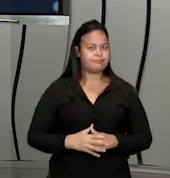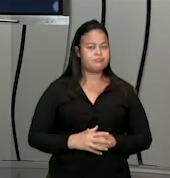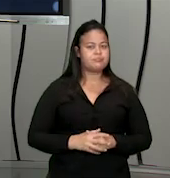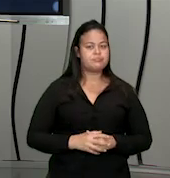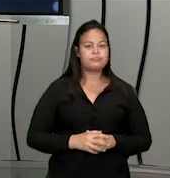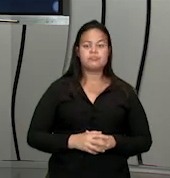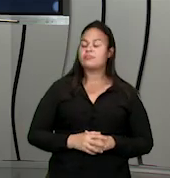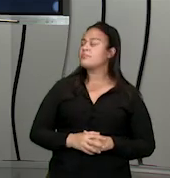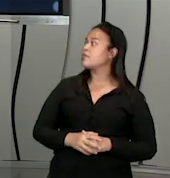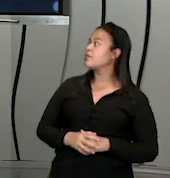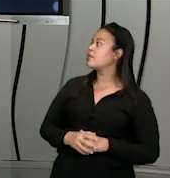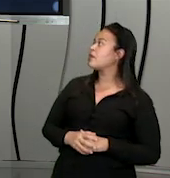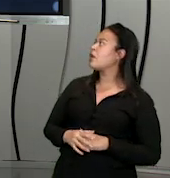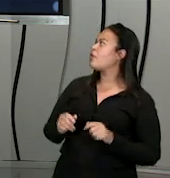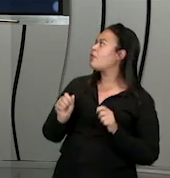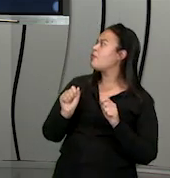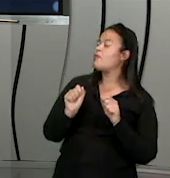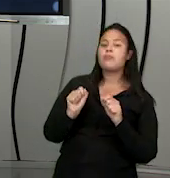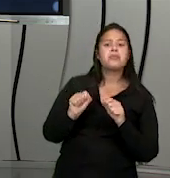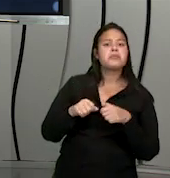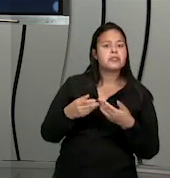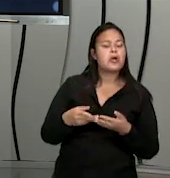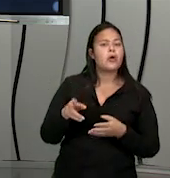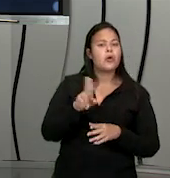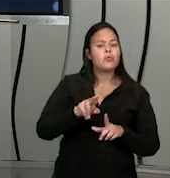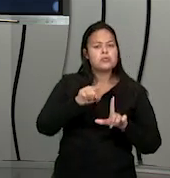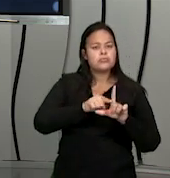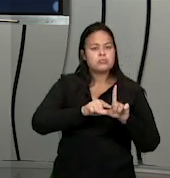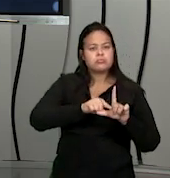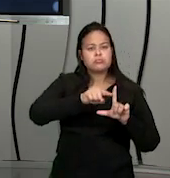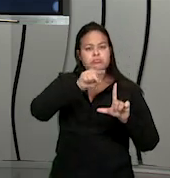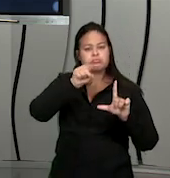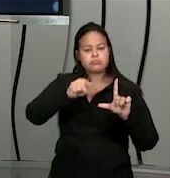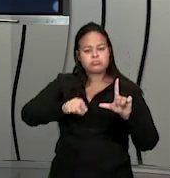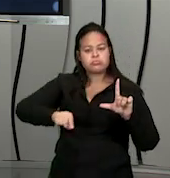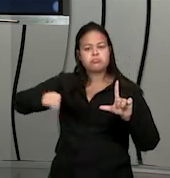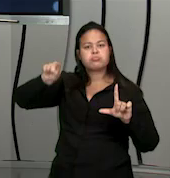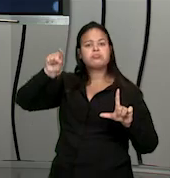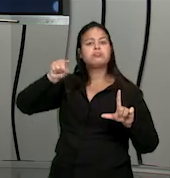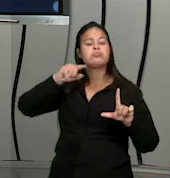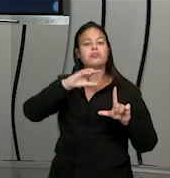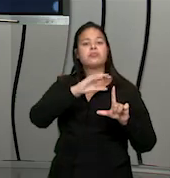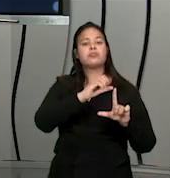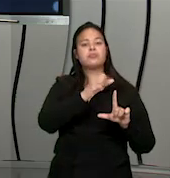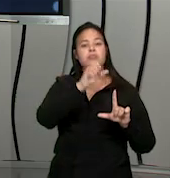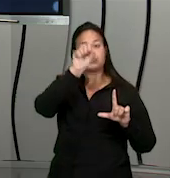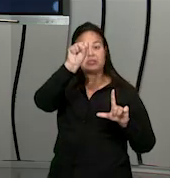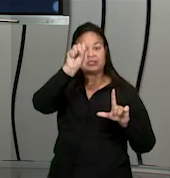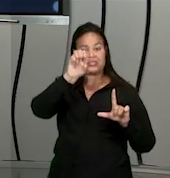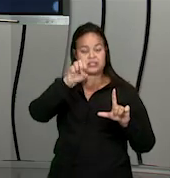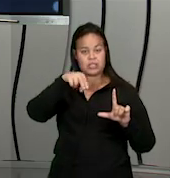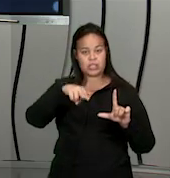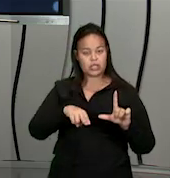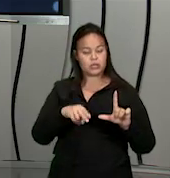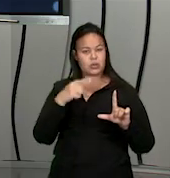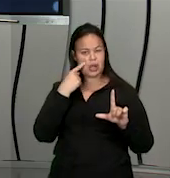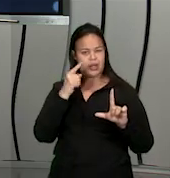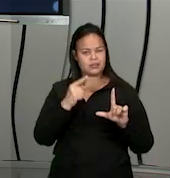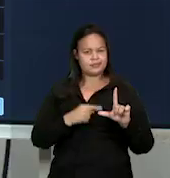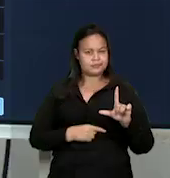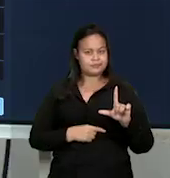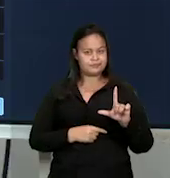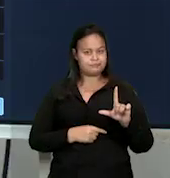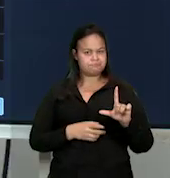Então, quando a gente faz o gráfico do seno, ele vai ficar com essa aparência aqui, ó. Eu quero que você entenda